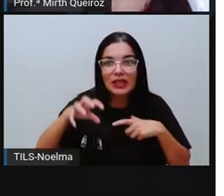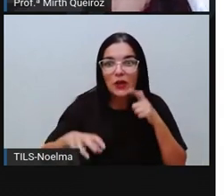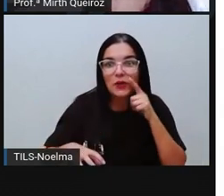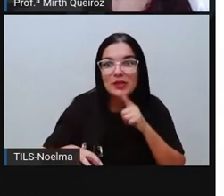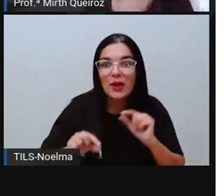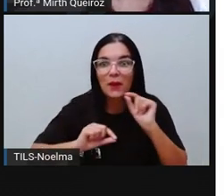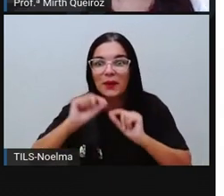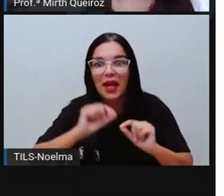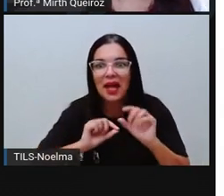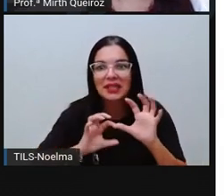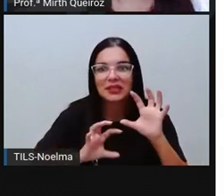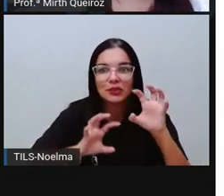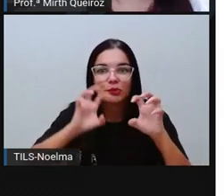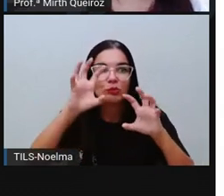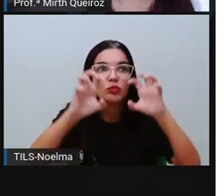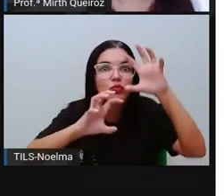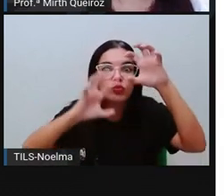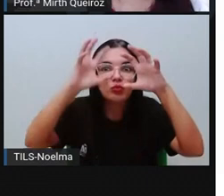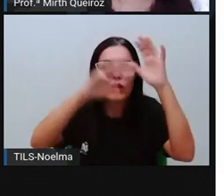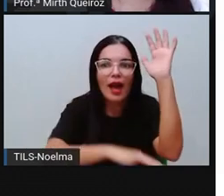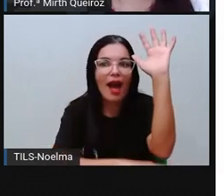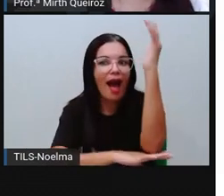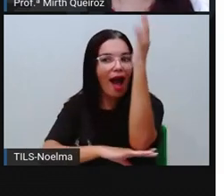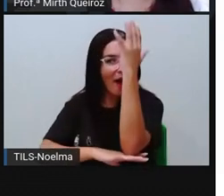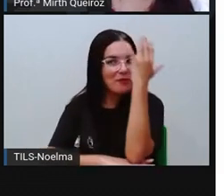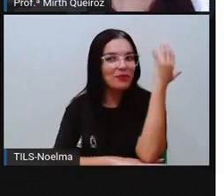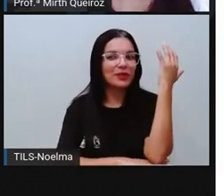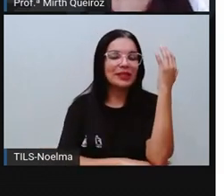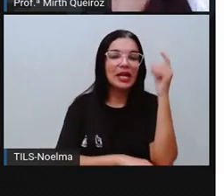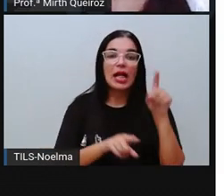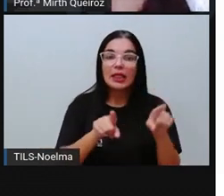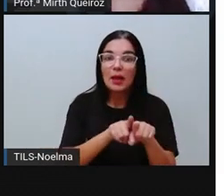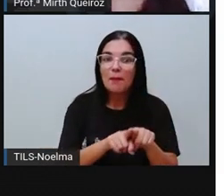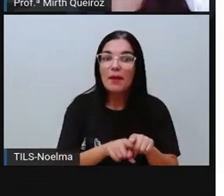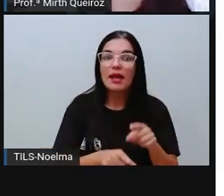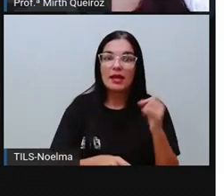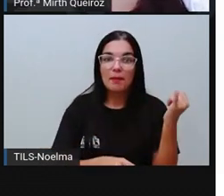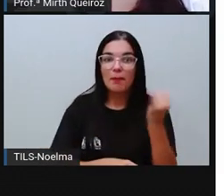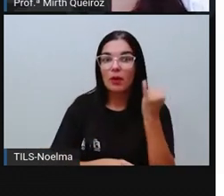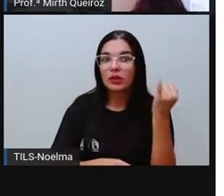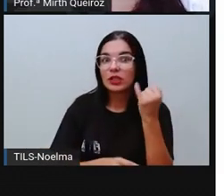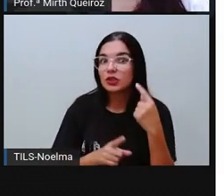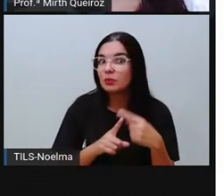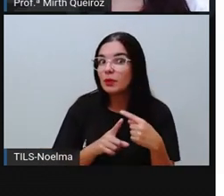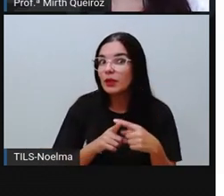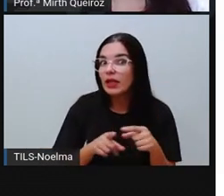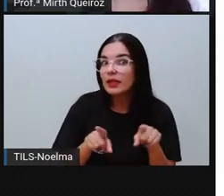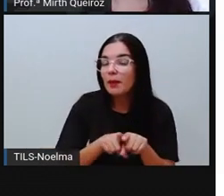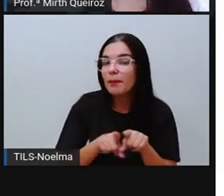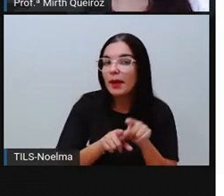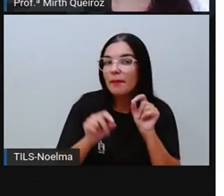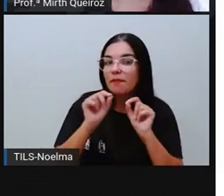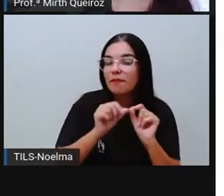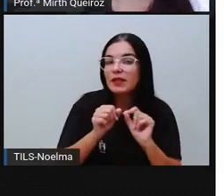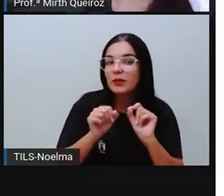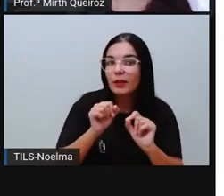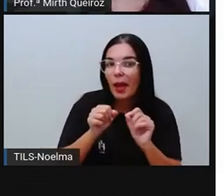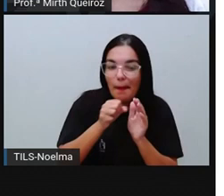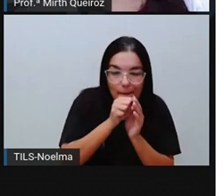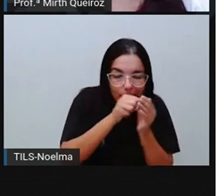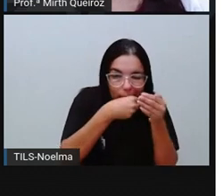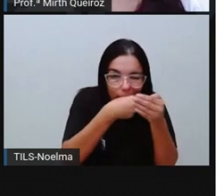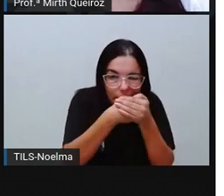árvores. E isso é muito importante para eles. Por quê? Porque é uma forma de defesa contra alguns predadores. Se